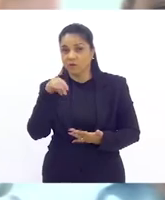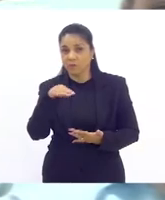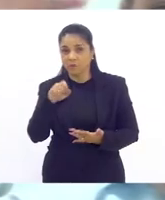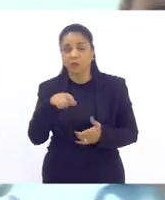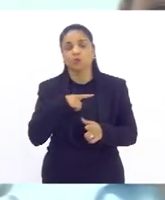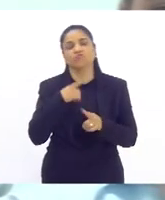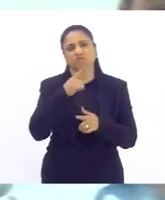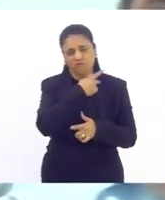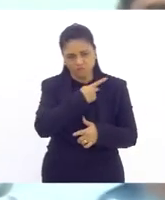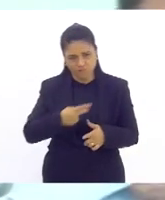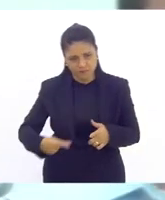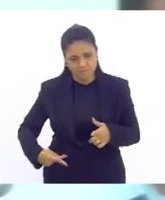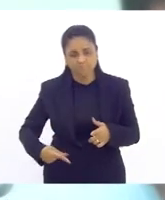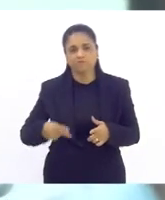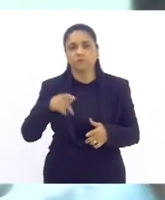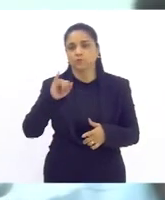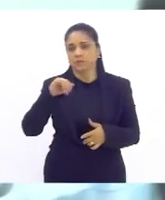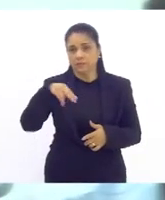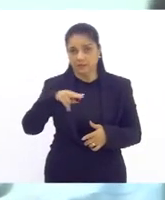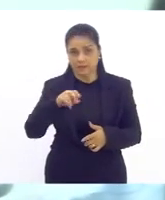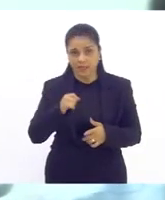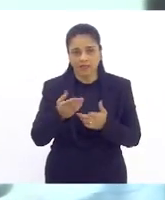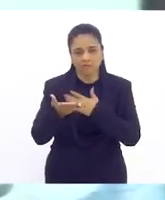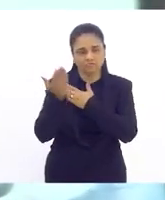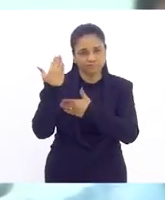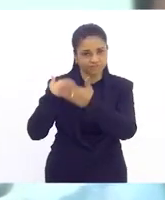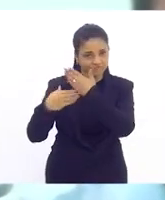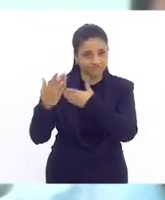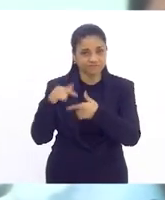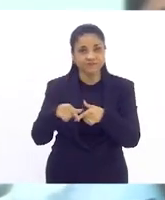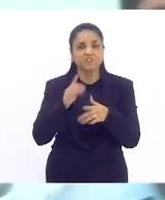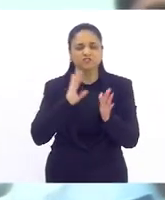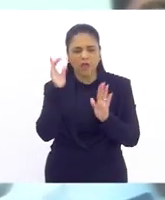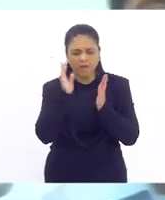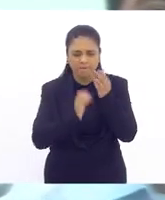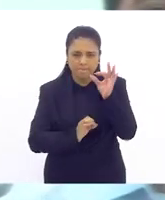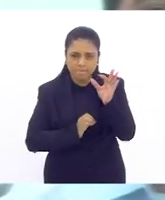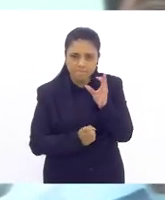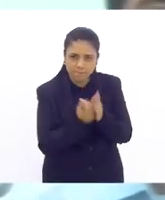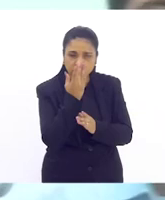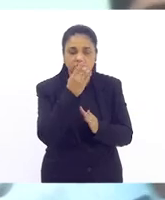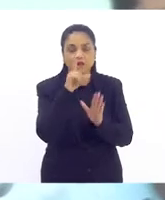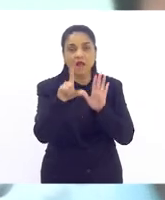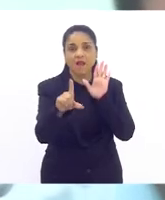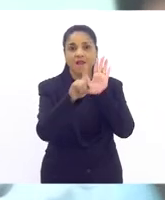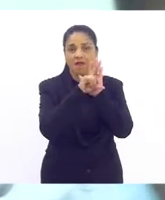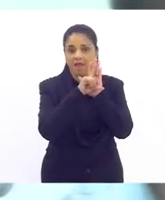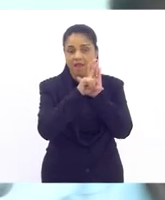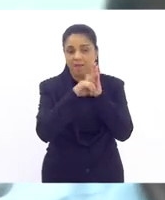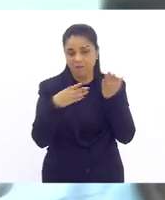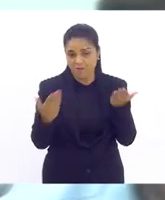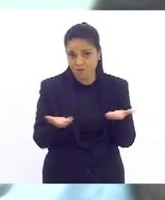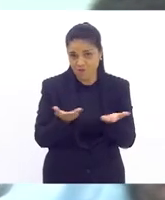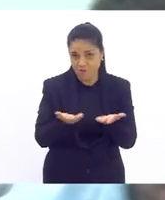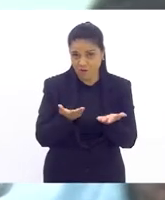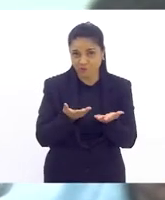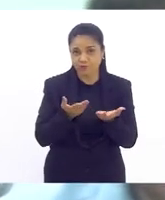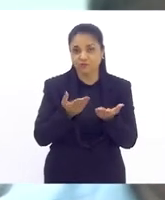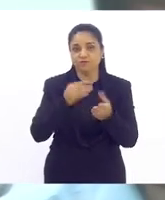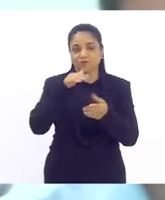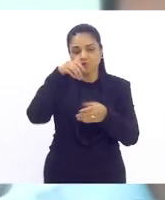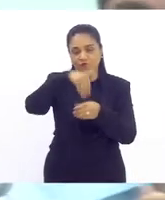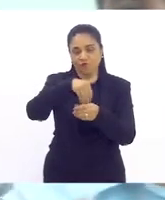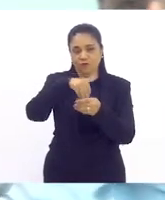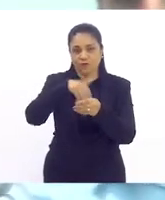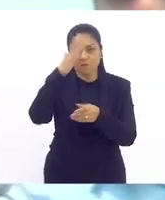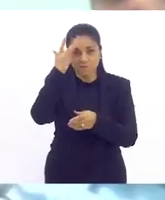ineia também vós companheiro e que foi quem Preparou a lei mencionada que vai ser votada amanhã dos comitês de bacia o